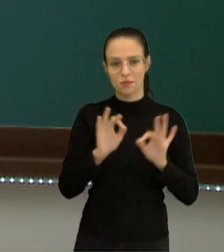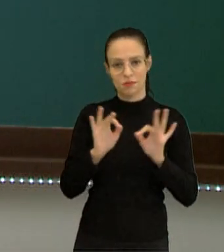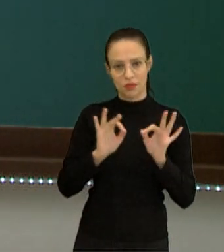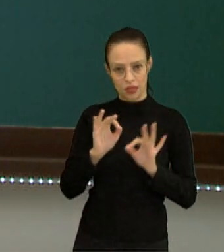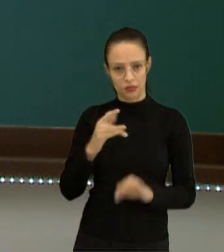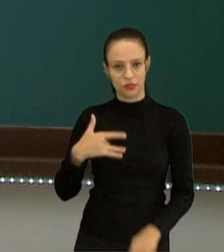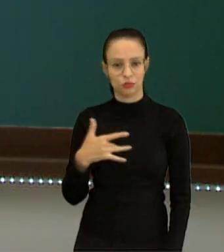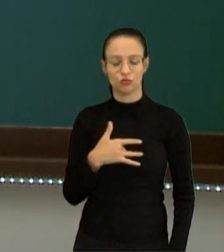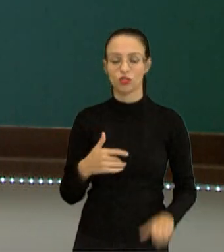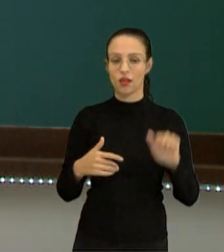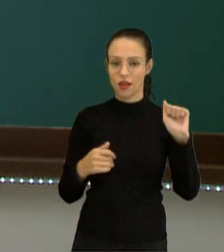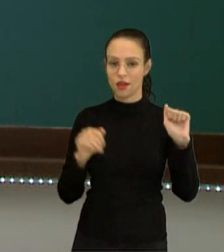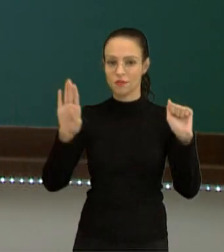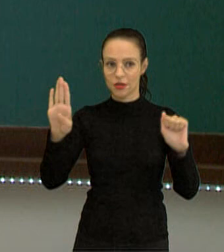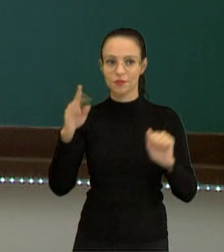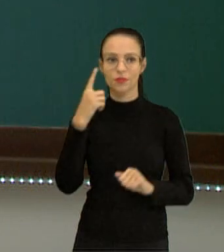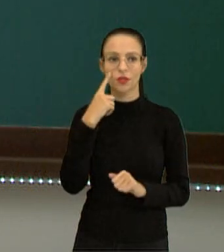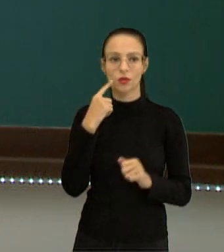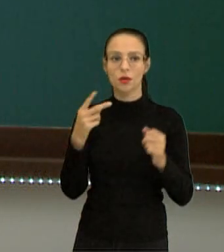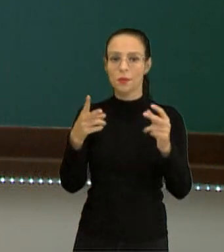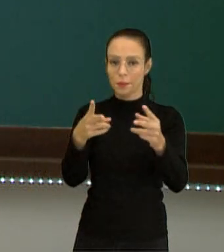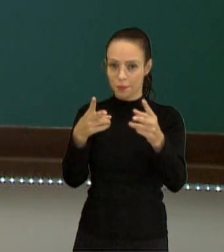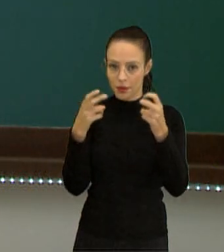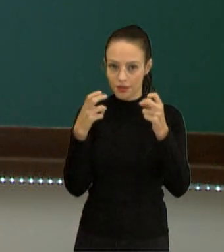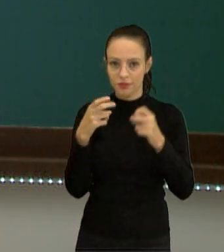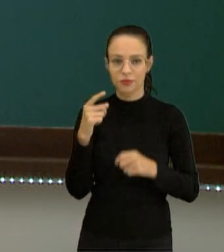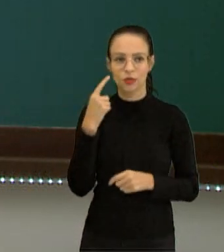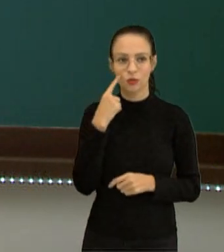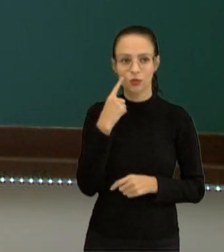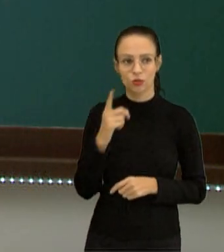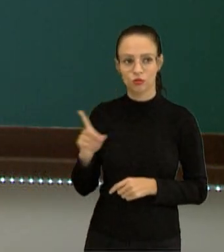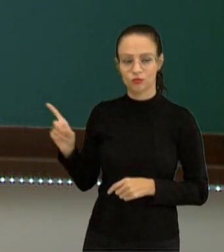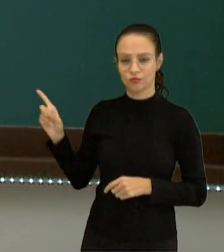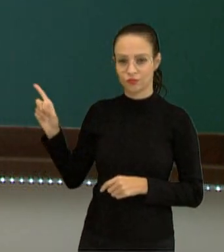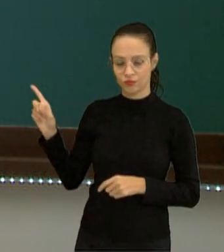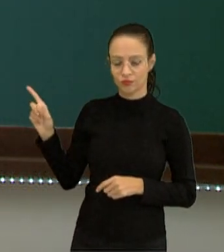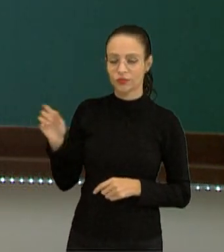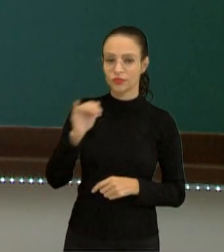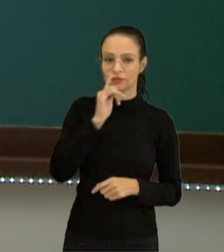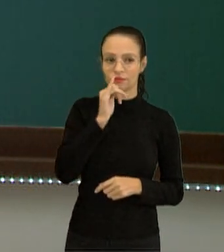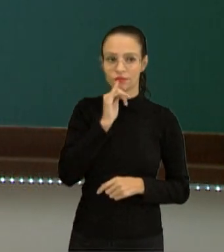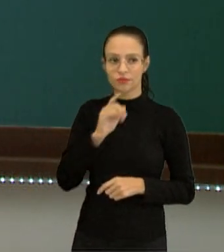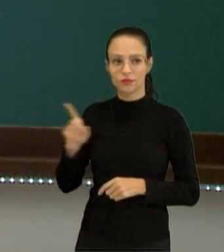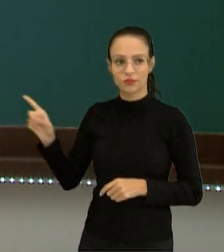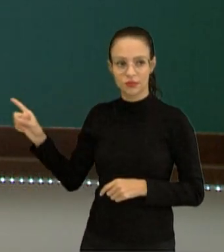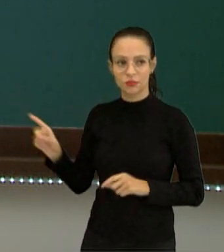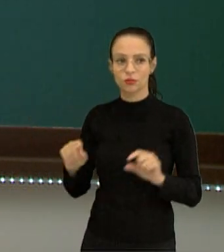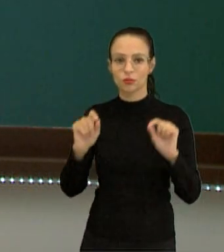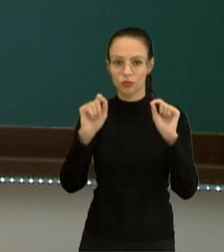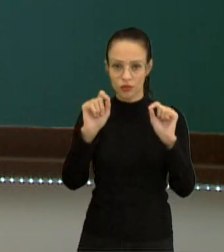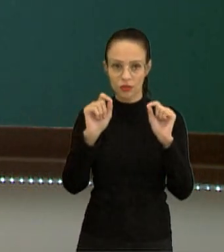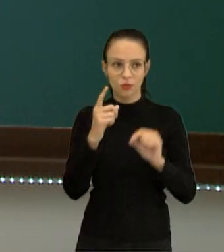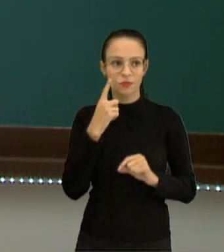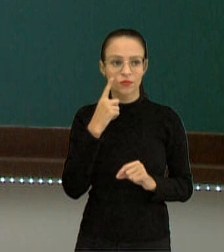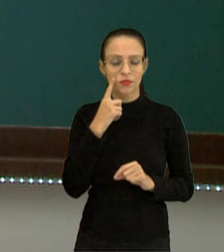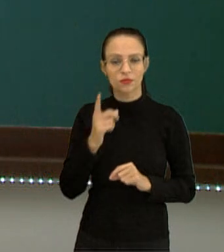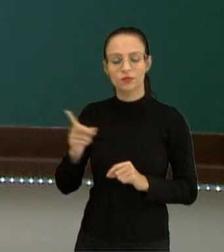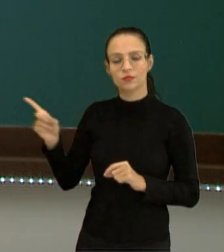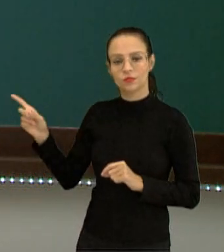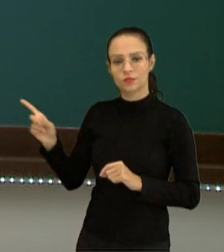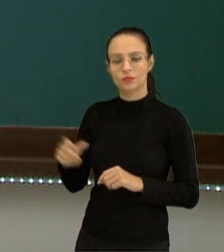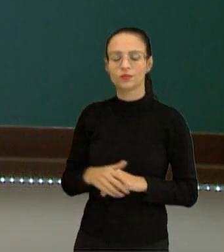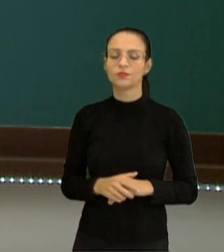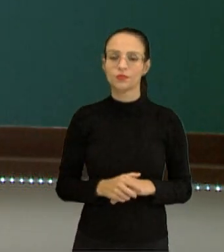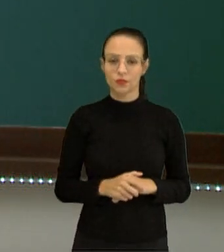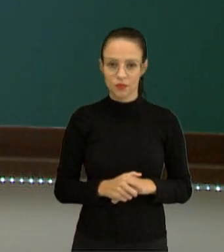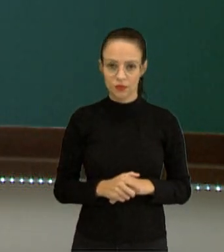B. Aí, a gente pode observar neste gráfico, olha só, que, né, observem aqui com a